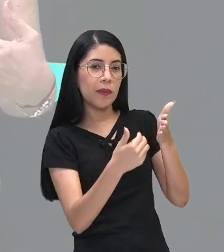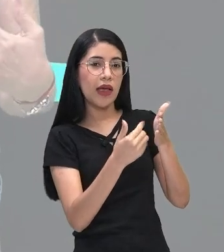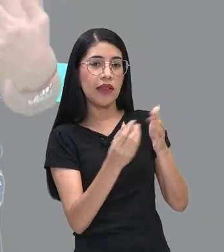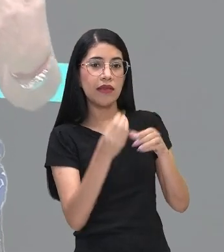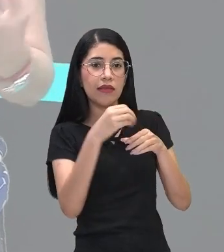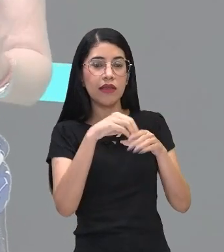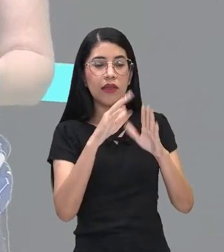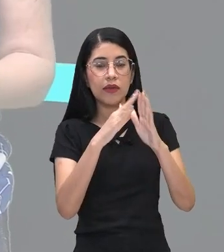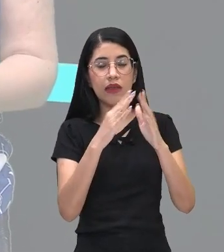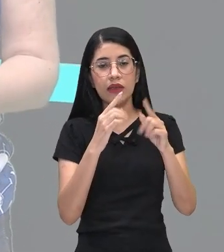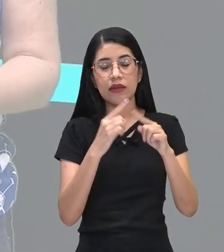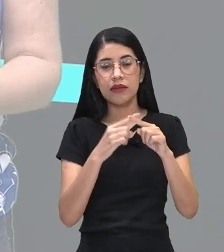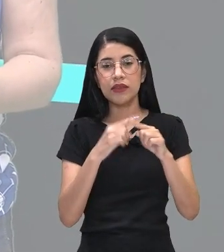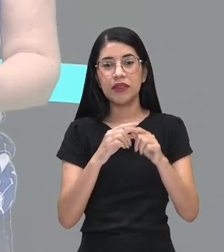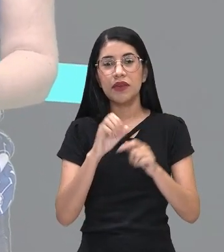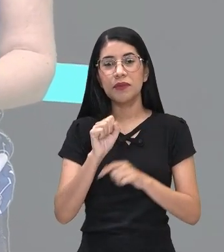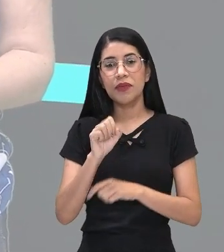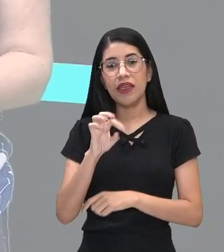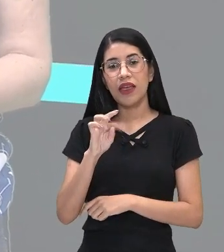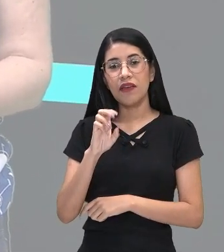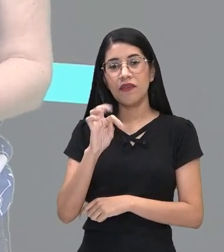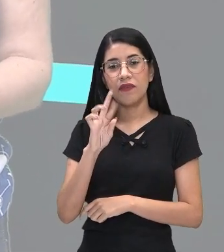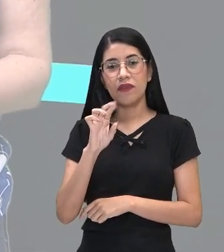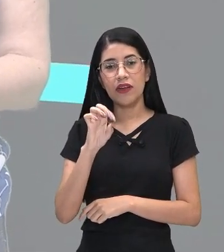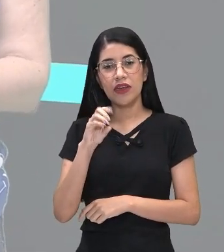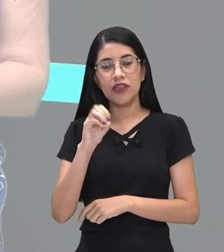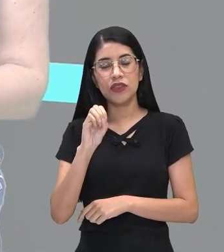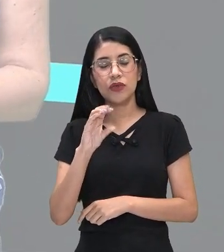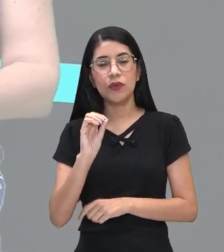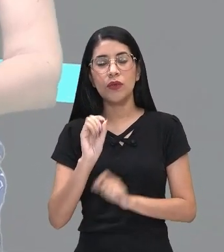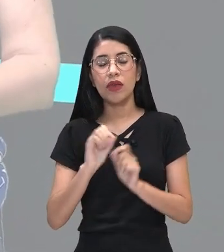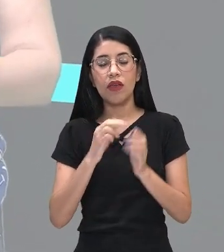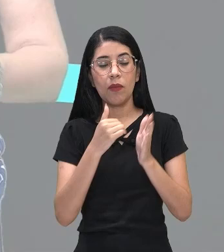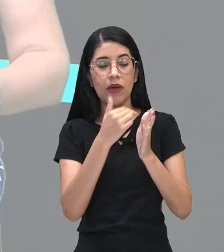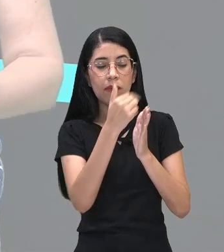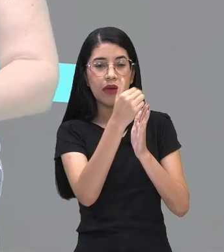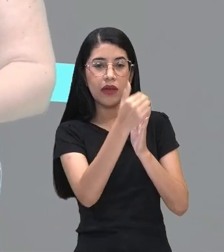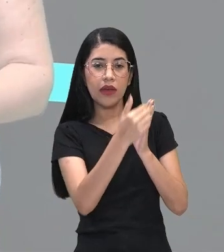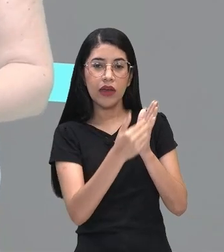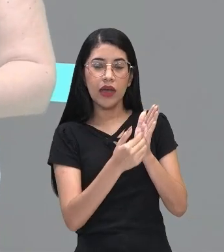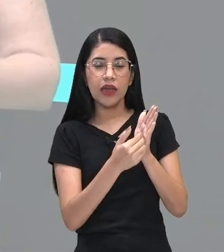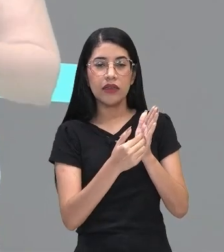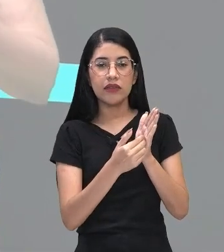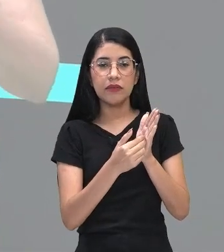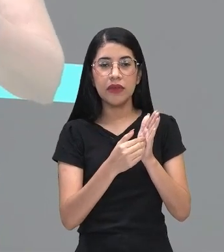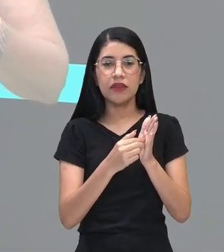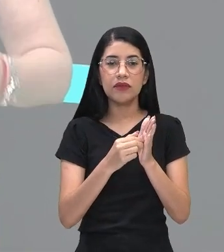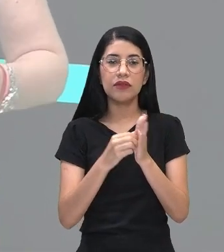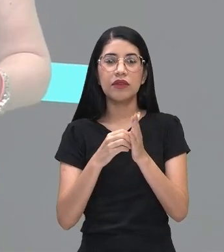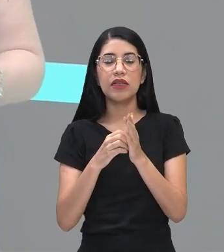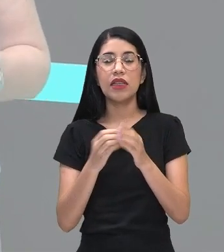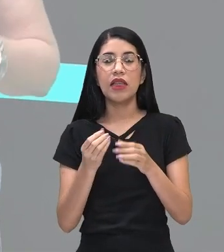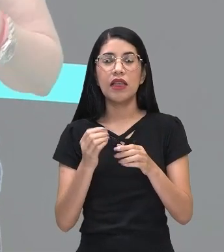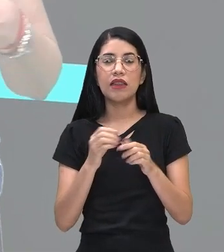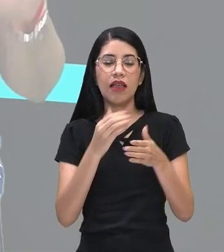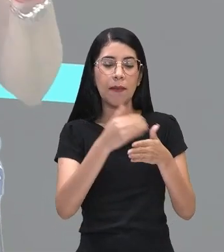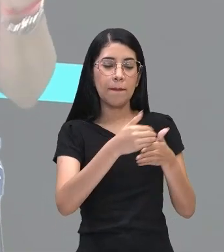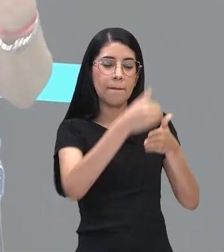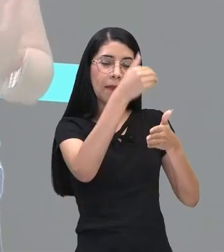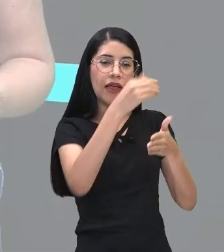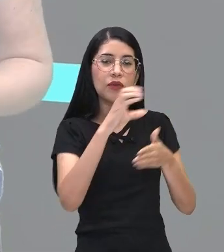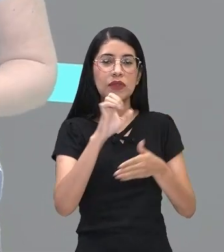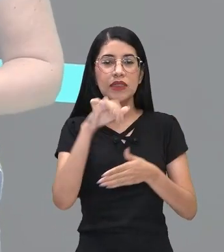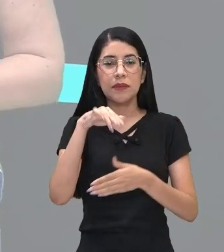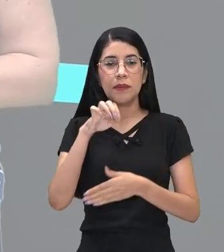um afresco? Afresco é uma pintura que ela é produzida no cimento fresco e nas paredes. Então,